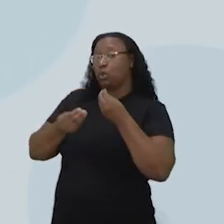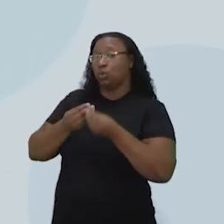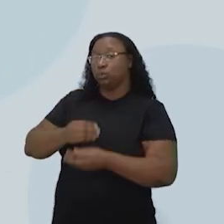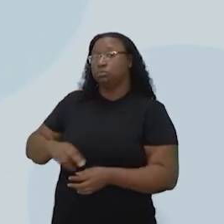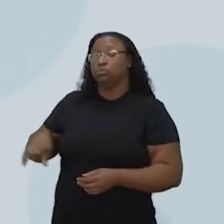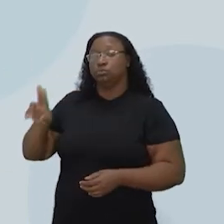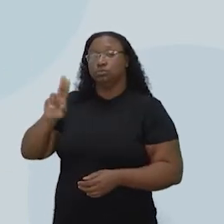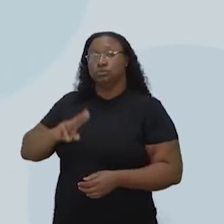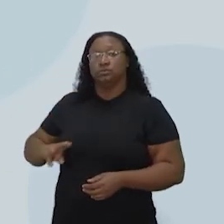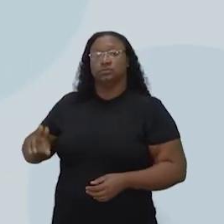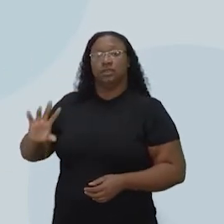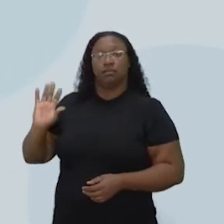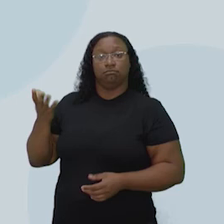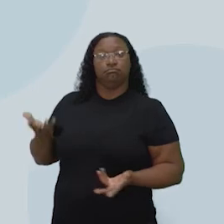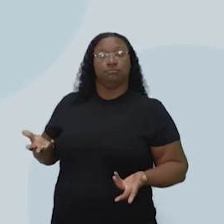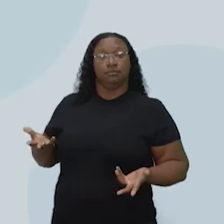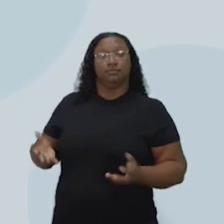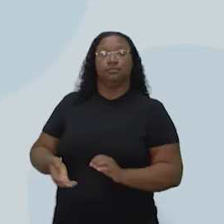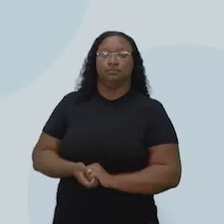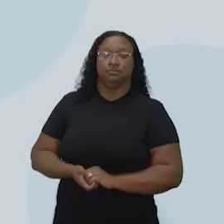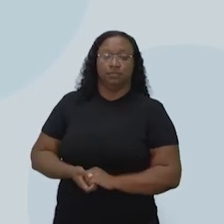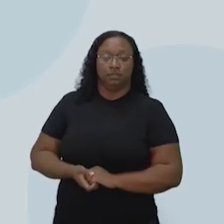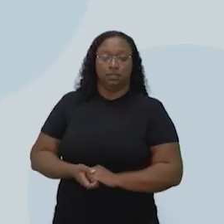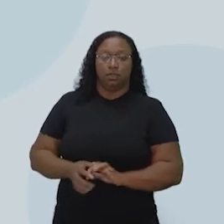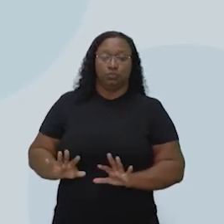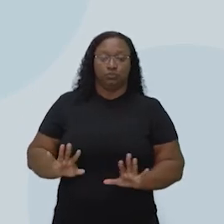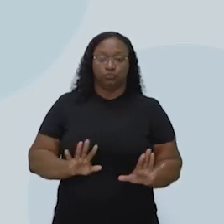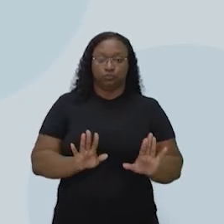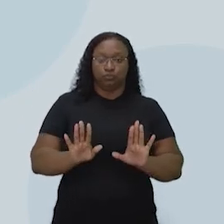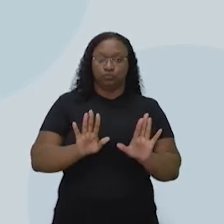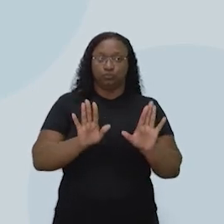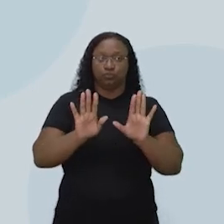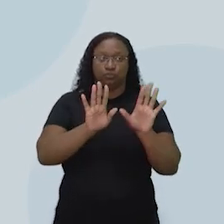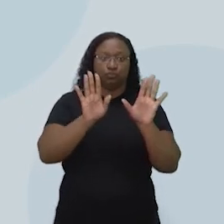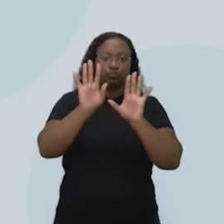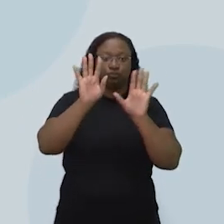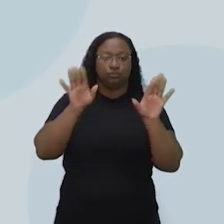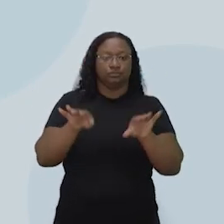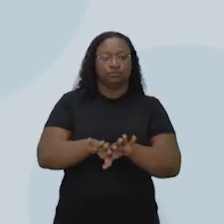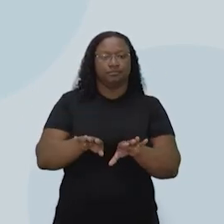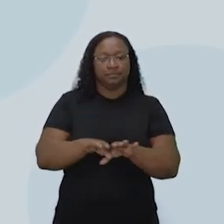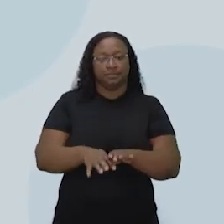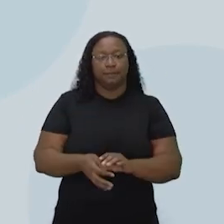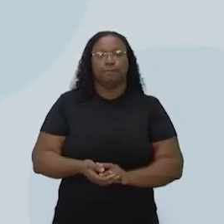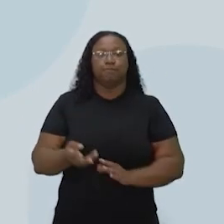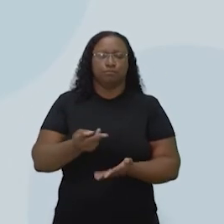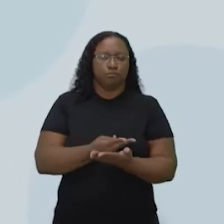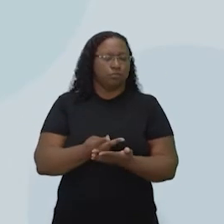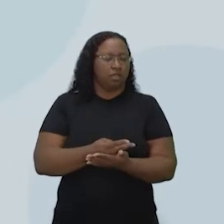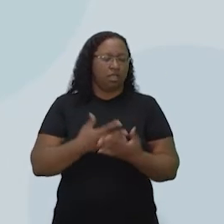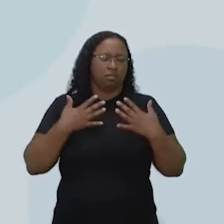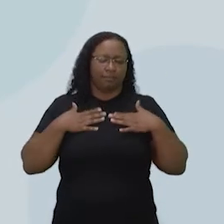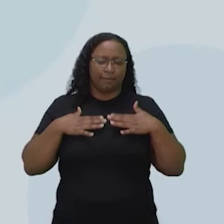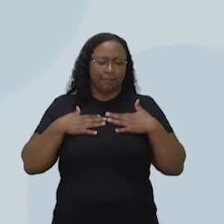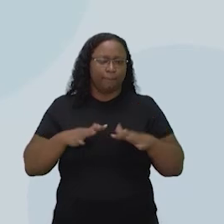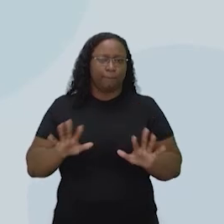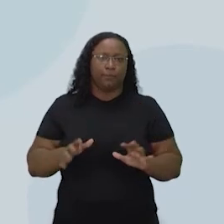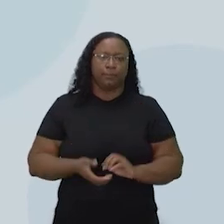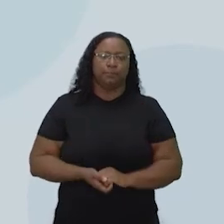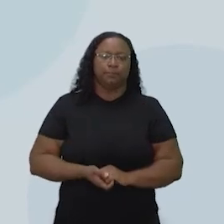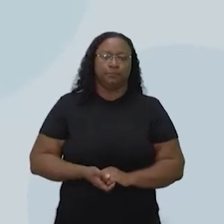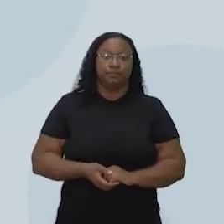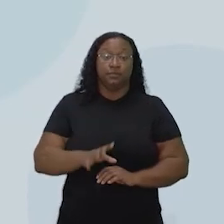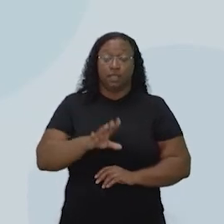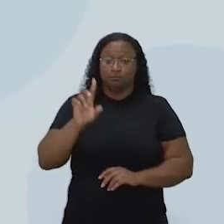da cogeração, né? Um dos ciclos é o ciclo a vapor. Depois vocês podem olhar com calma, procurar com calma. E aqui